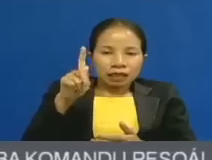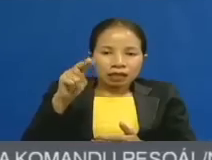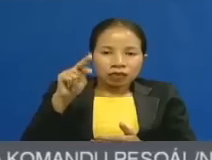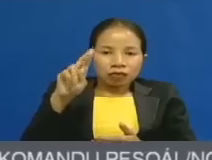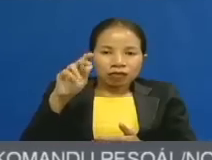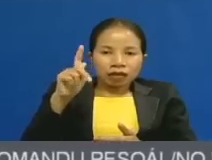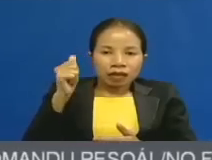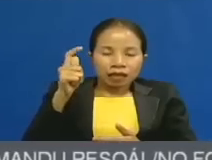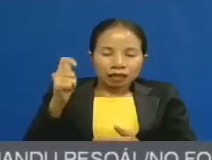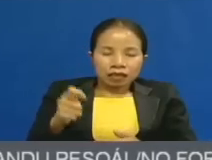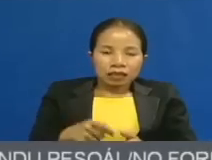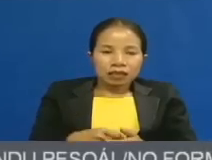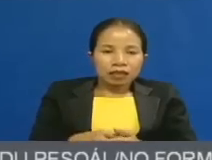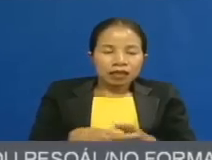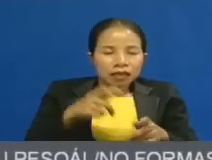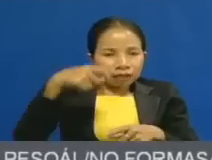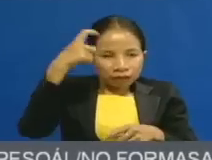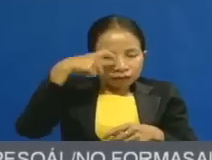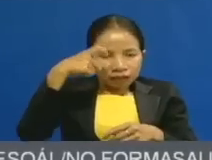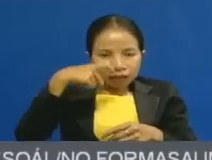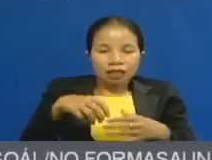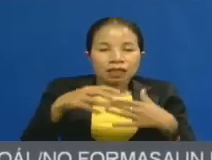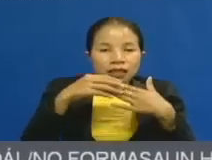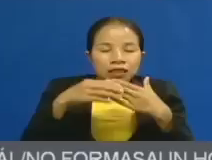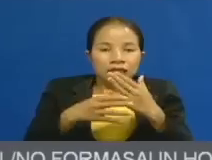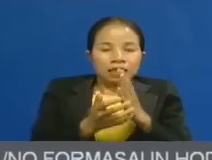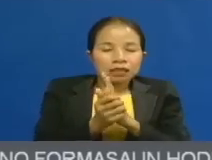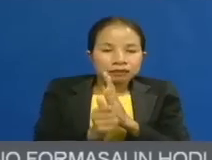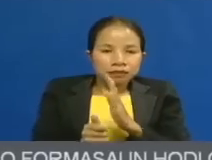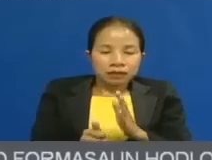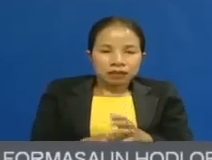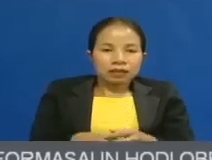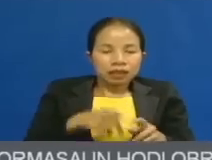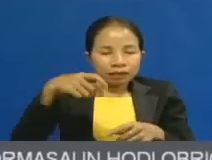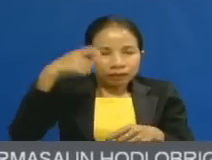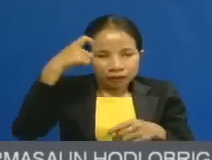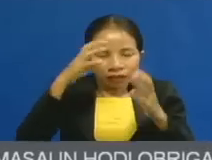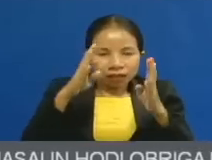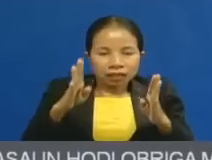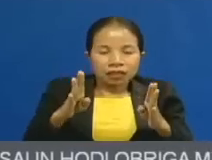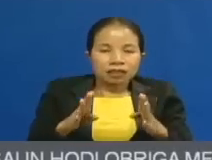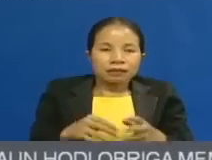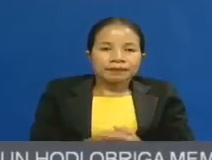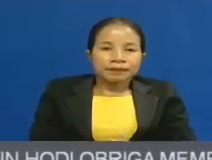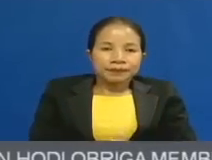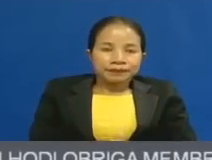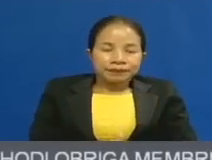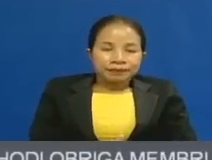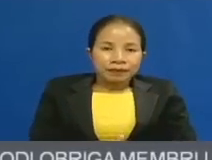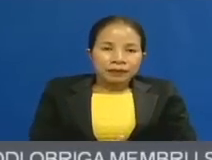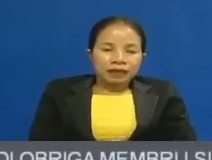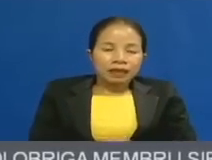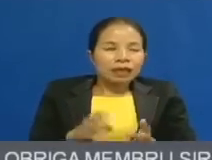técnico sira é uma especialista sira é uma matemática na ensira nem bem mac hasai